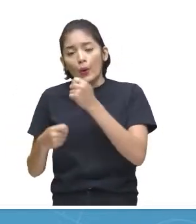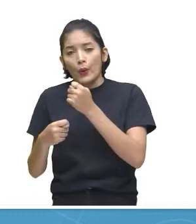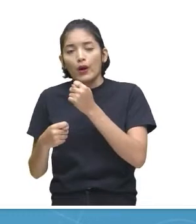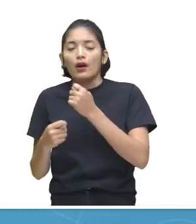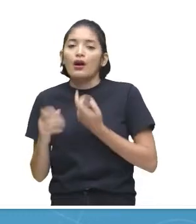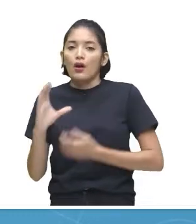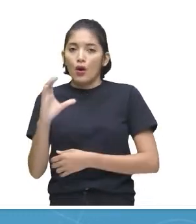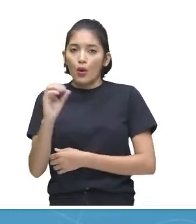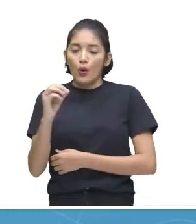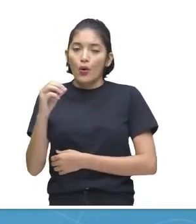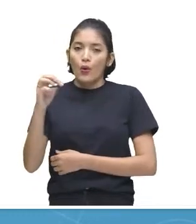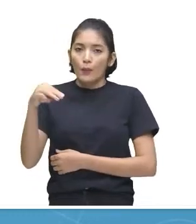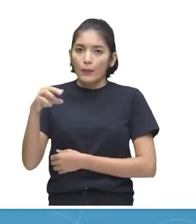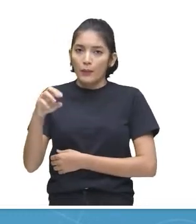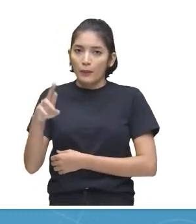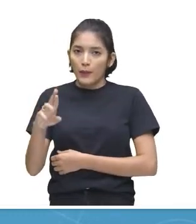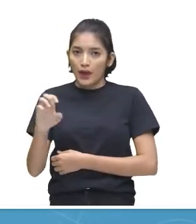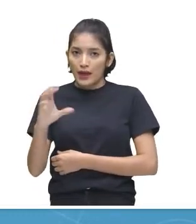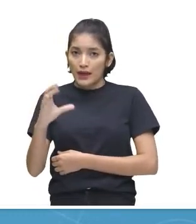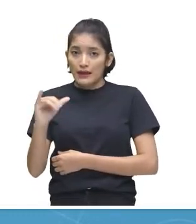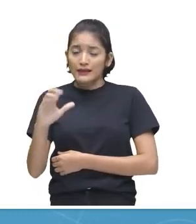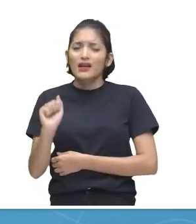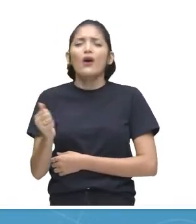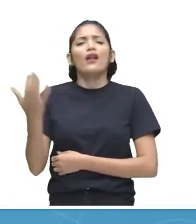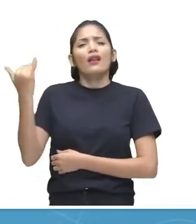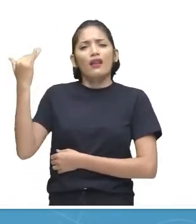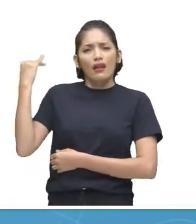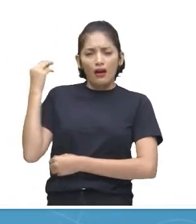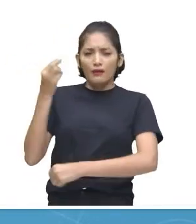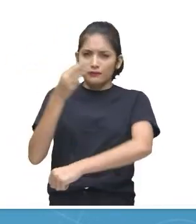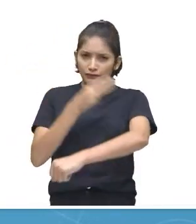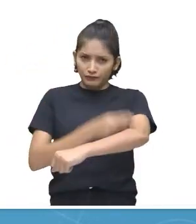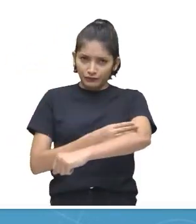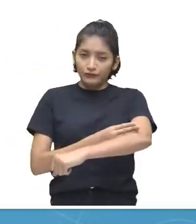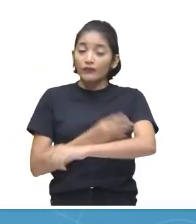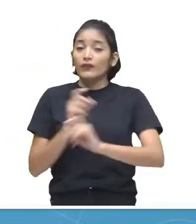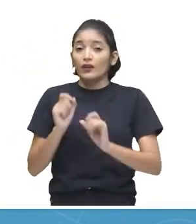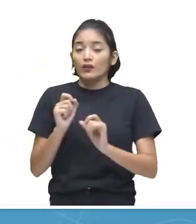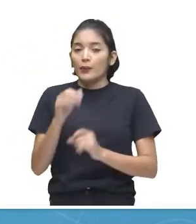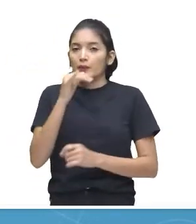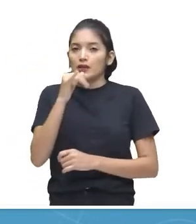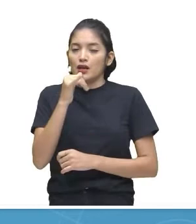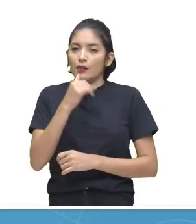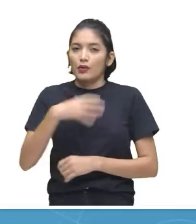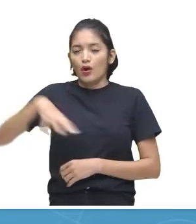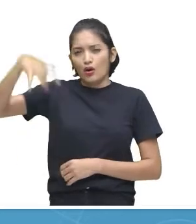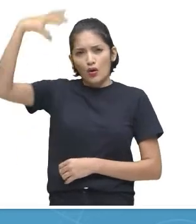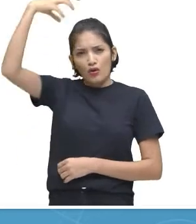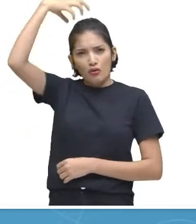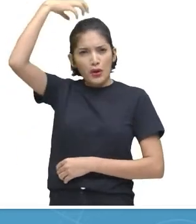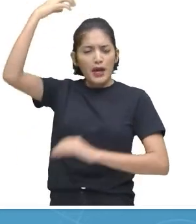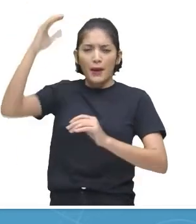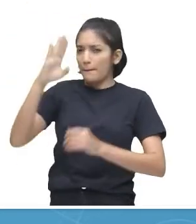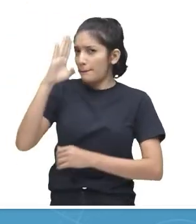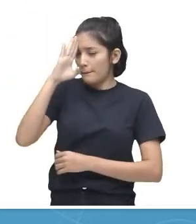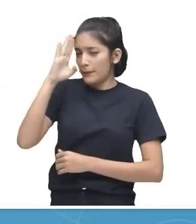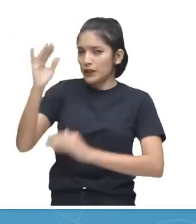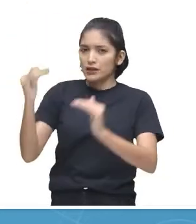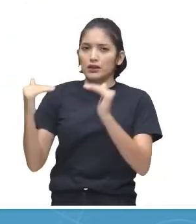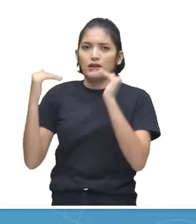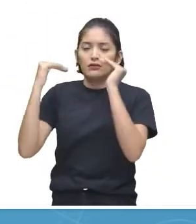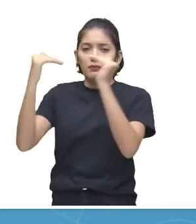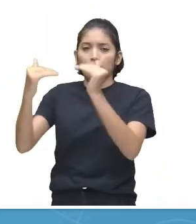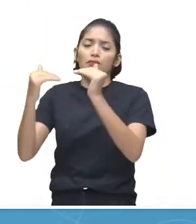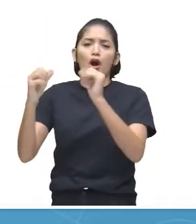modelo econômico que se vinha do sistema feudal, né, o feudalismo, onde o rei, que era a figura central, ou seja, todos